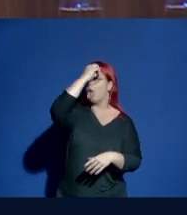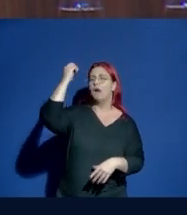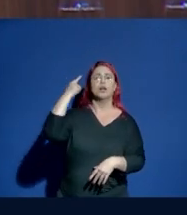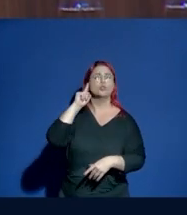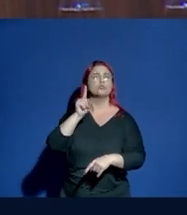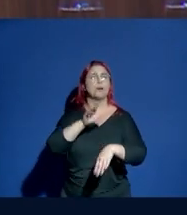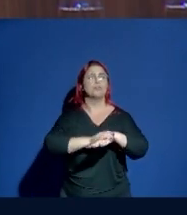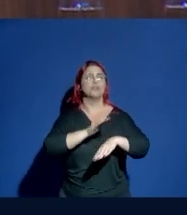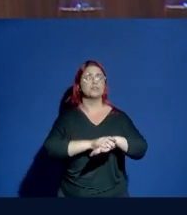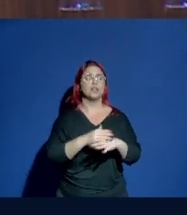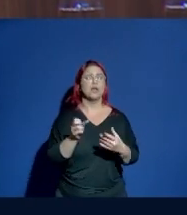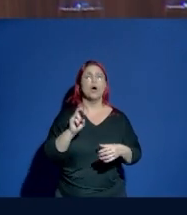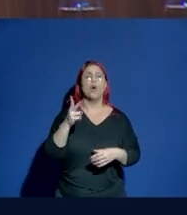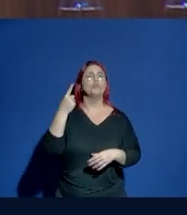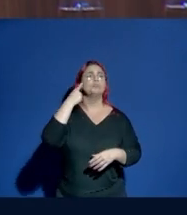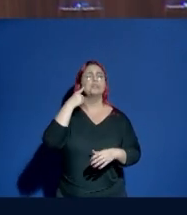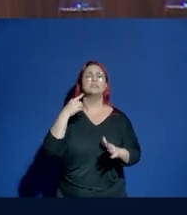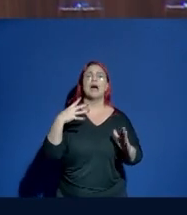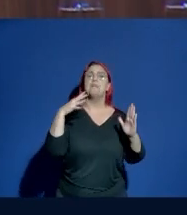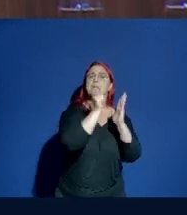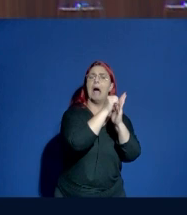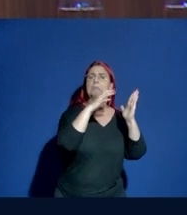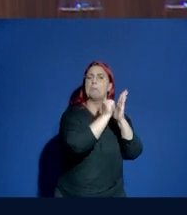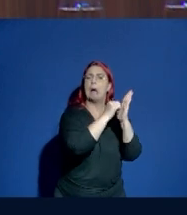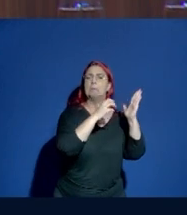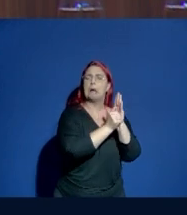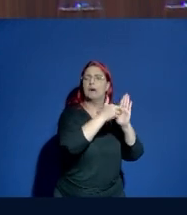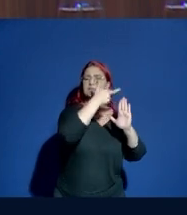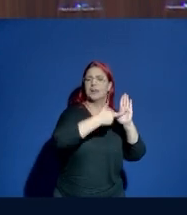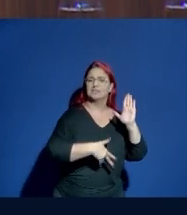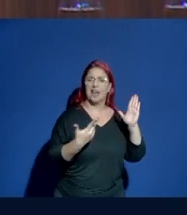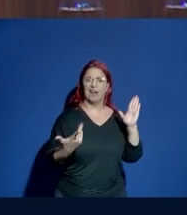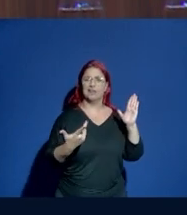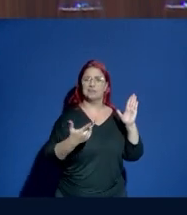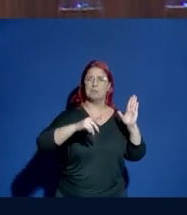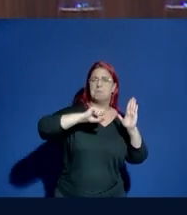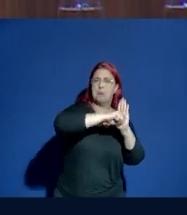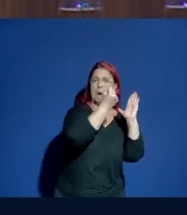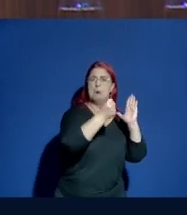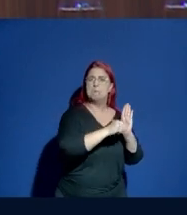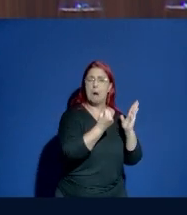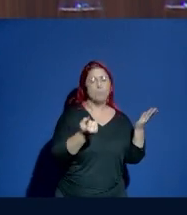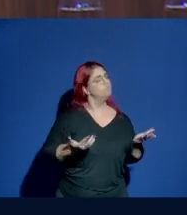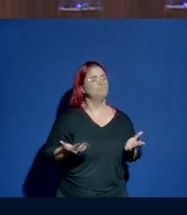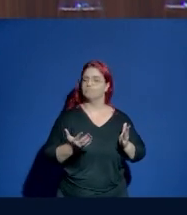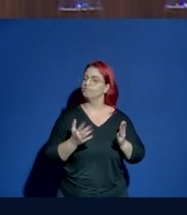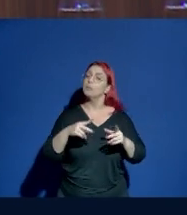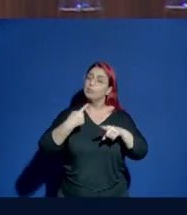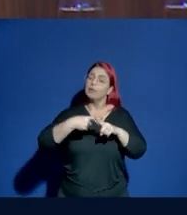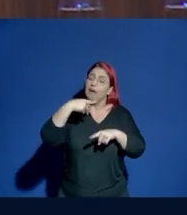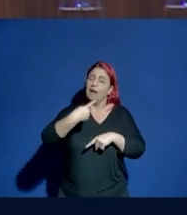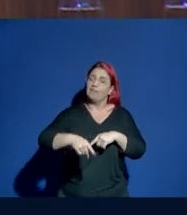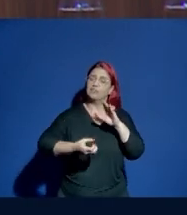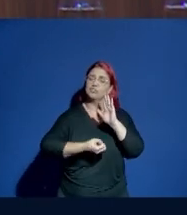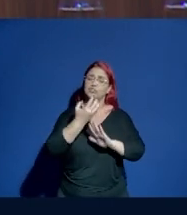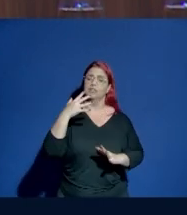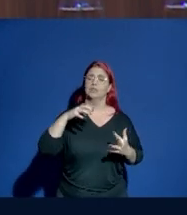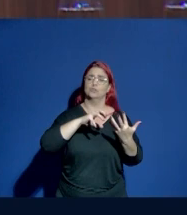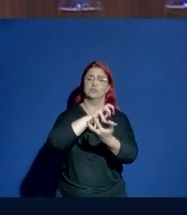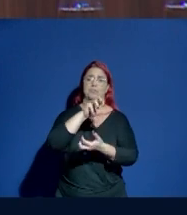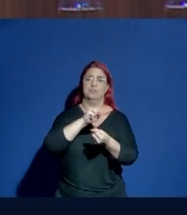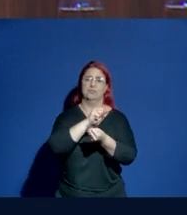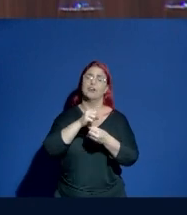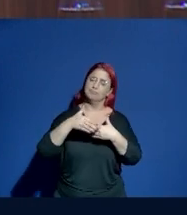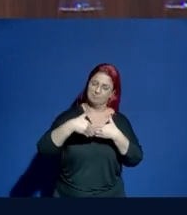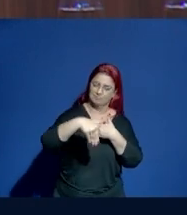permitir a imposição de sanções para aquilo que é produzido aqui com muita tecnologia com muita sustentabilidade e a gente vai cada